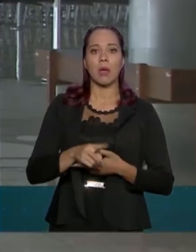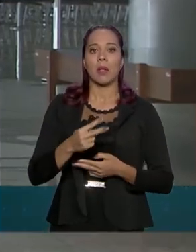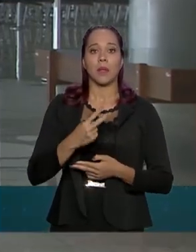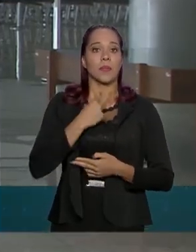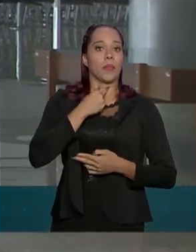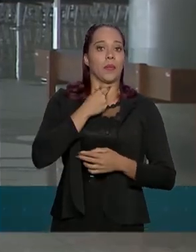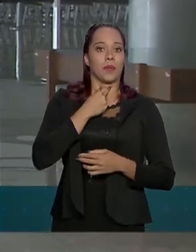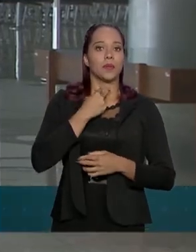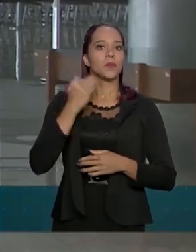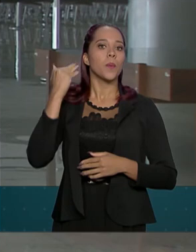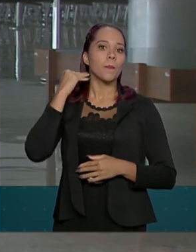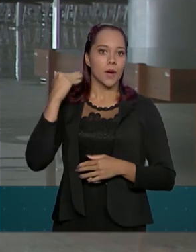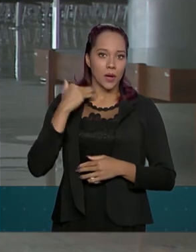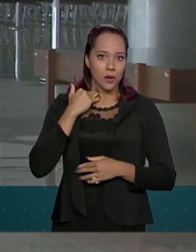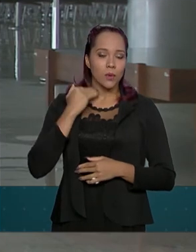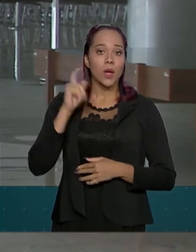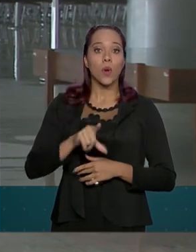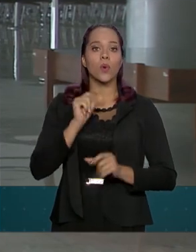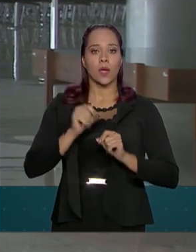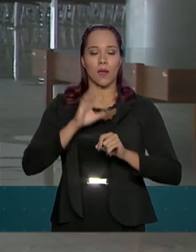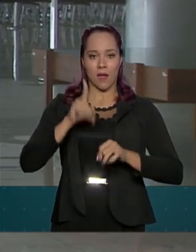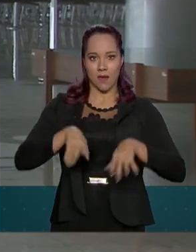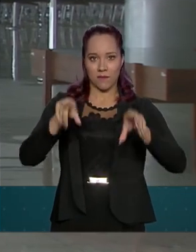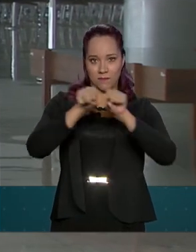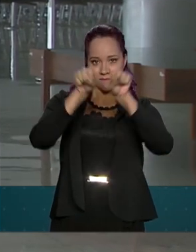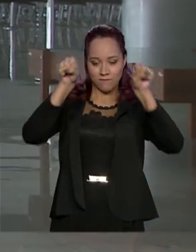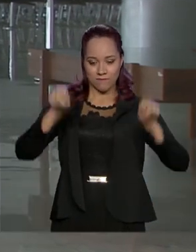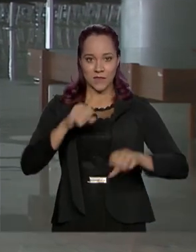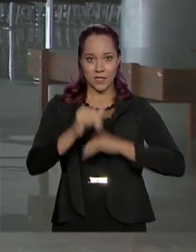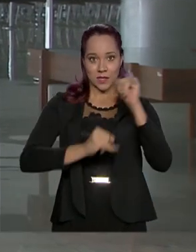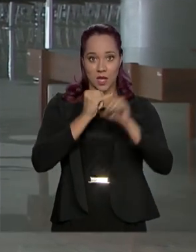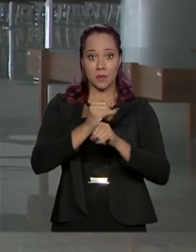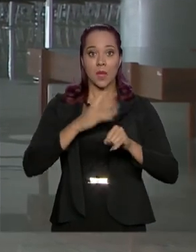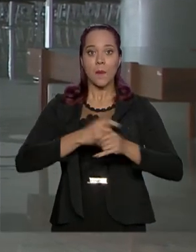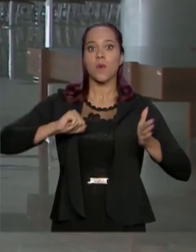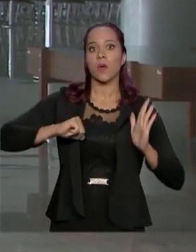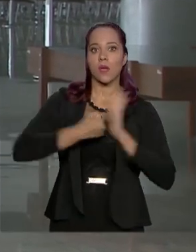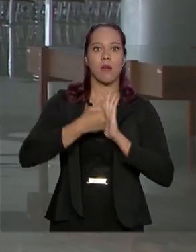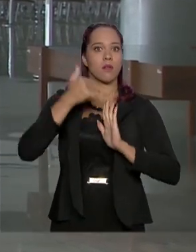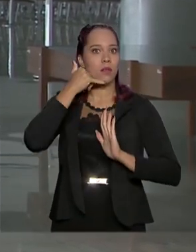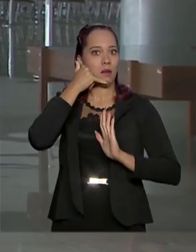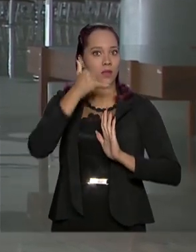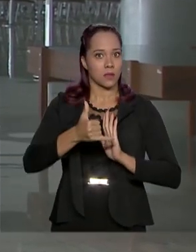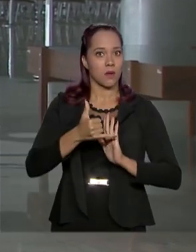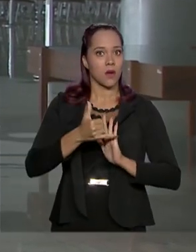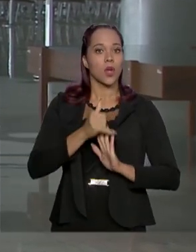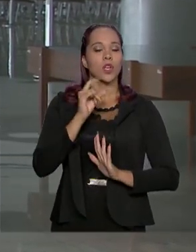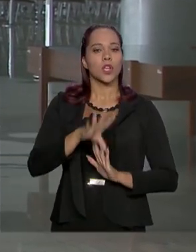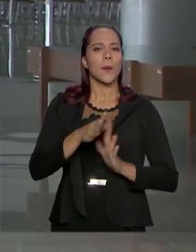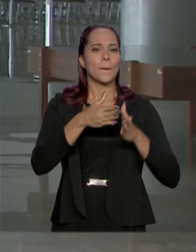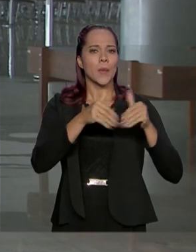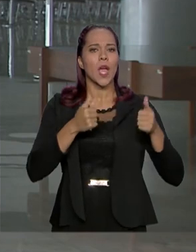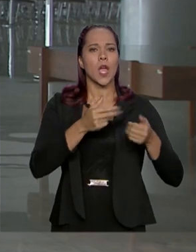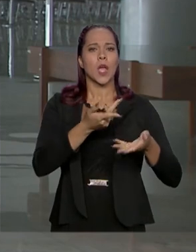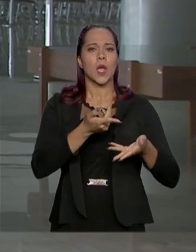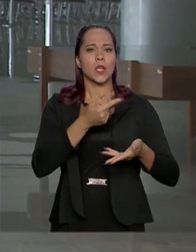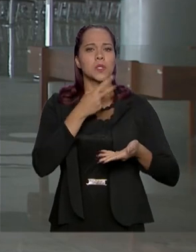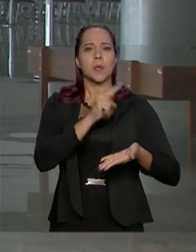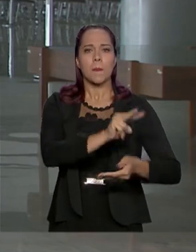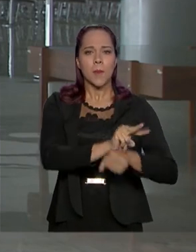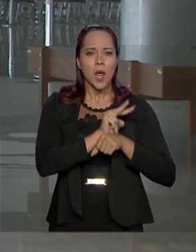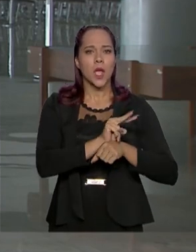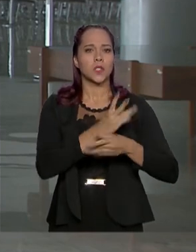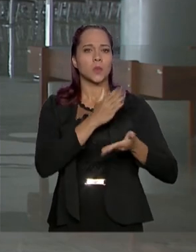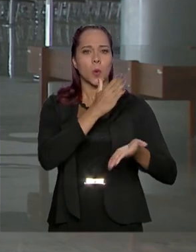Perturbe dos Bancos é uma plataforma que permite bloquear ligações telefônicas com ofertas de empréstimo consignado.